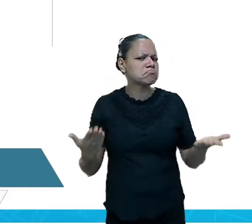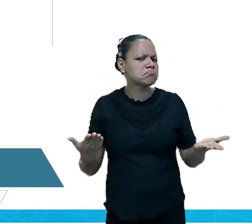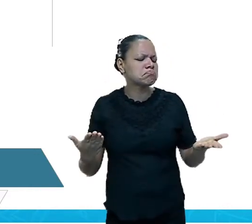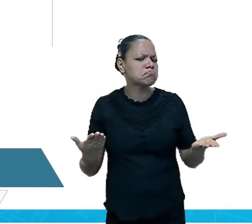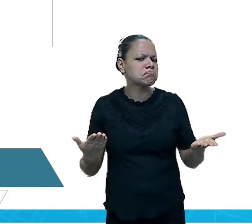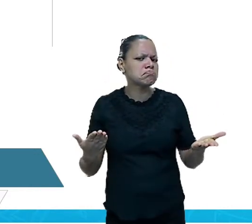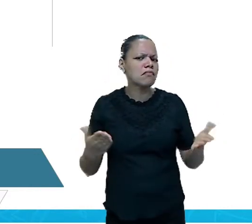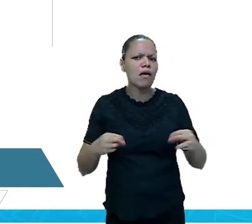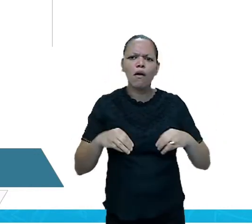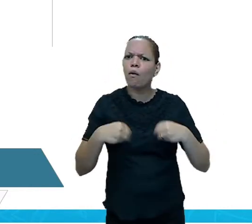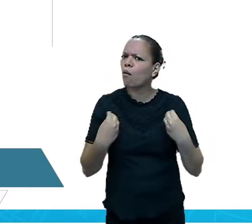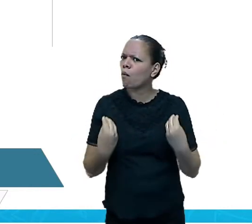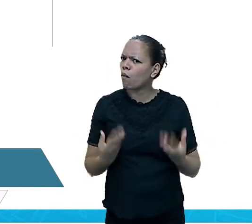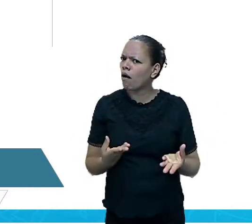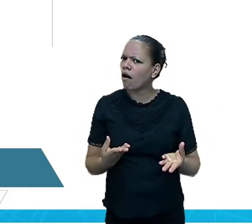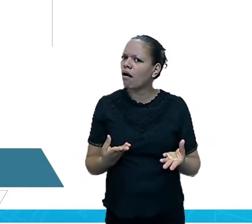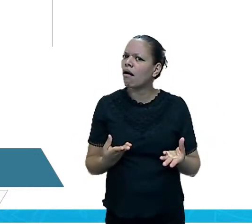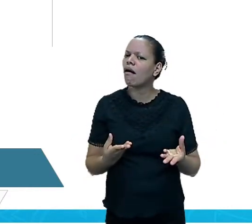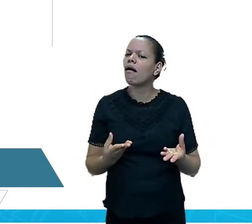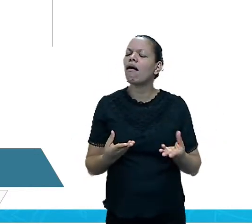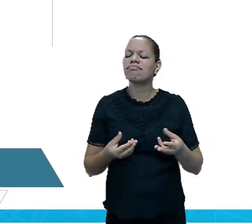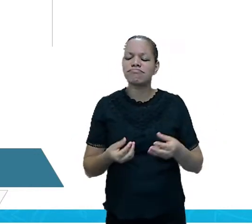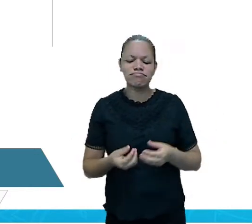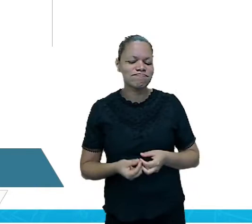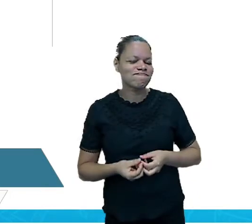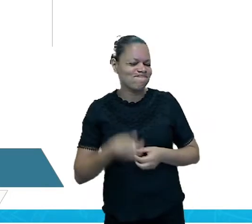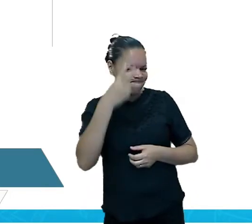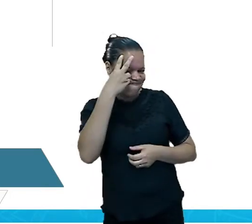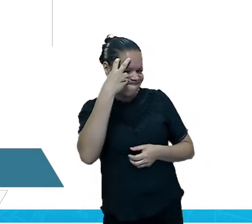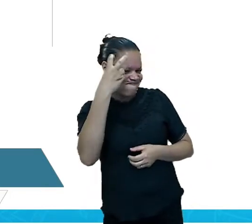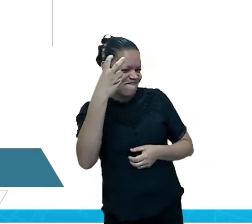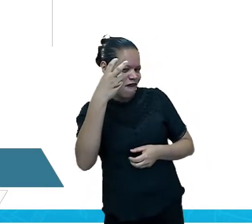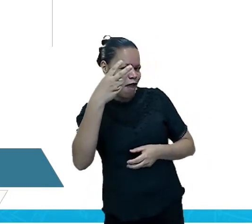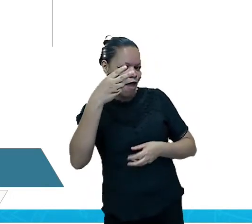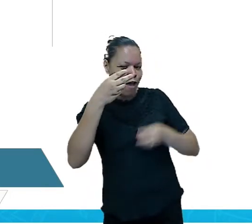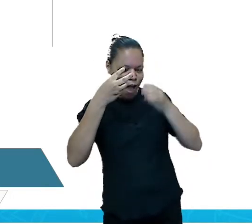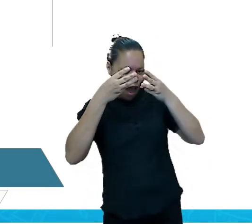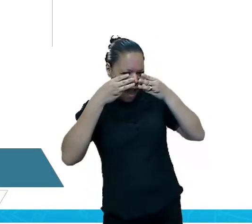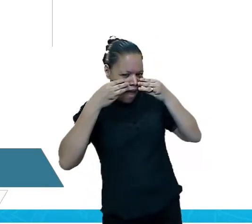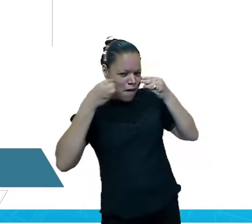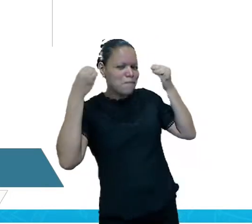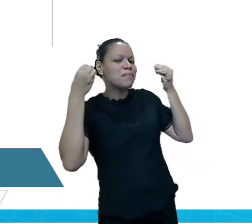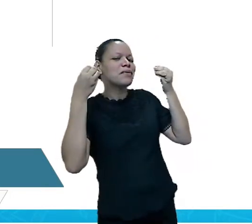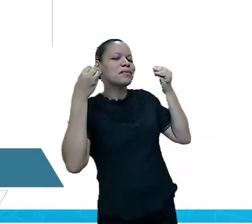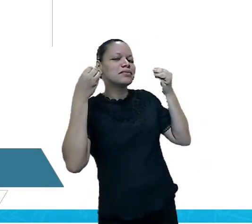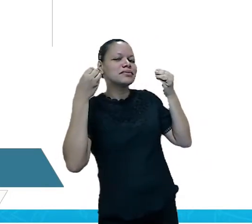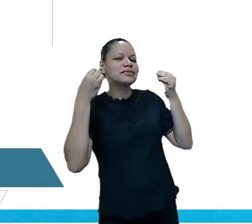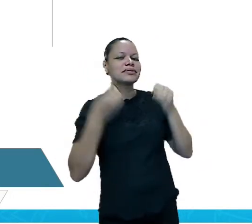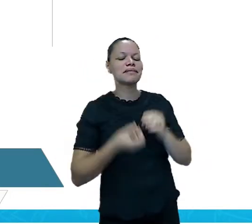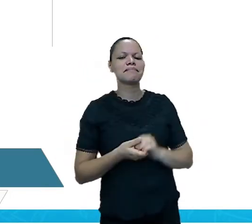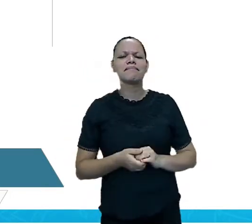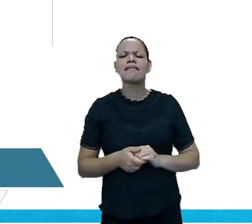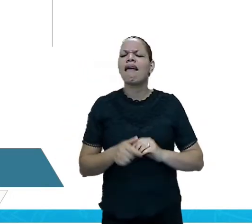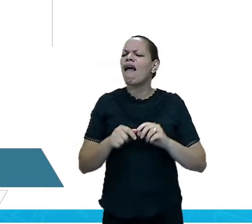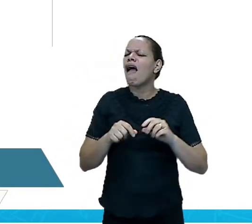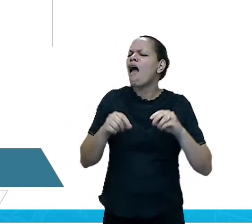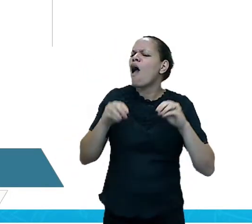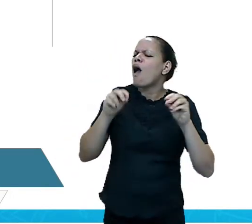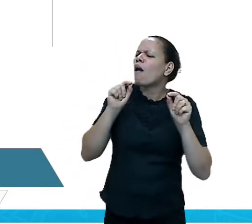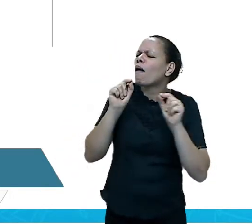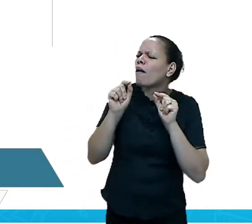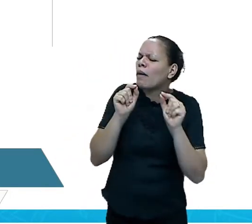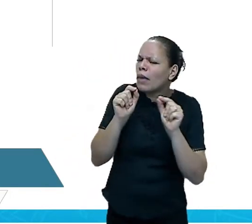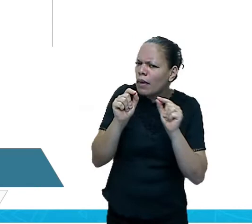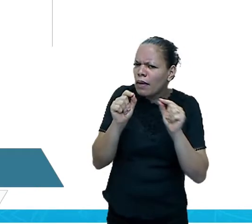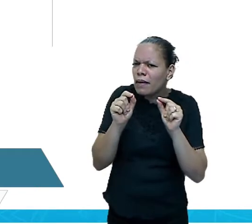adjetivo aqui foi o quê? Da raposa. A raposa, ela foi esperta. Quem estava super vaidoso, querendo ser